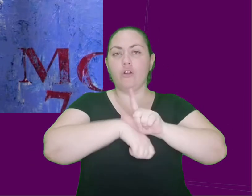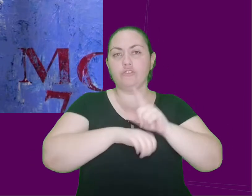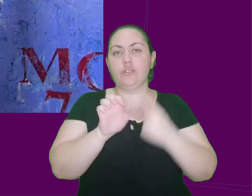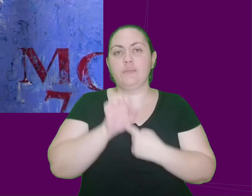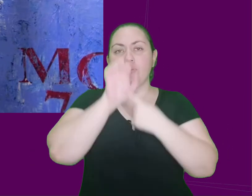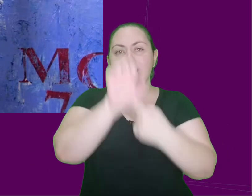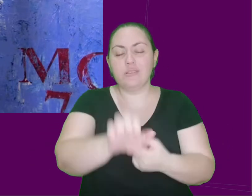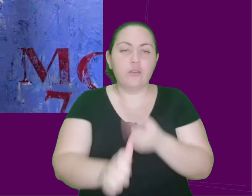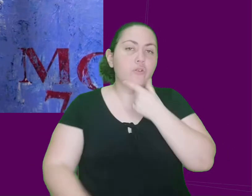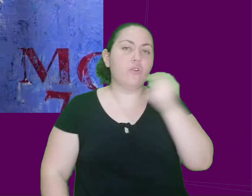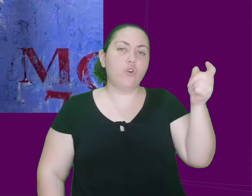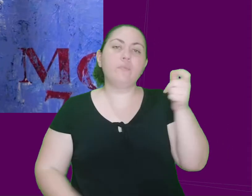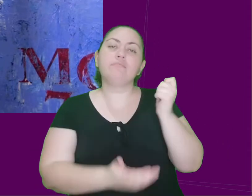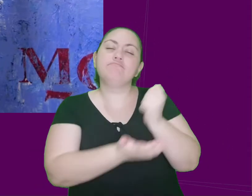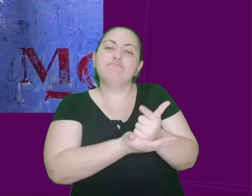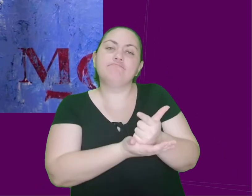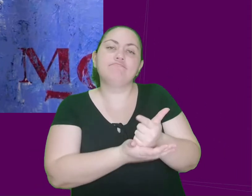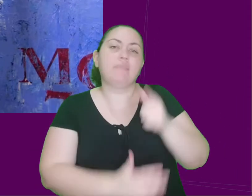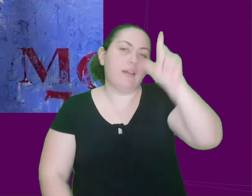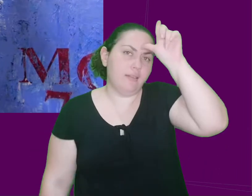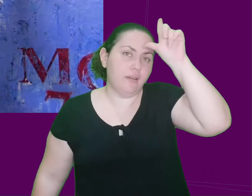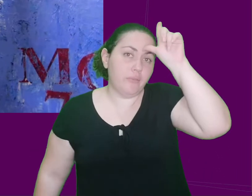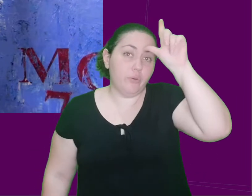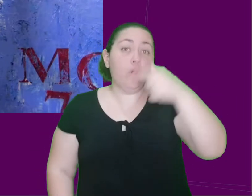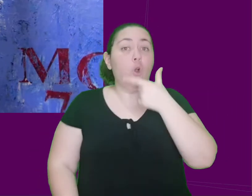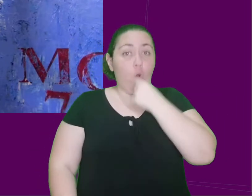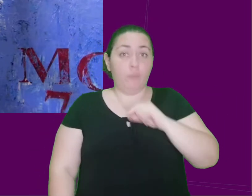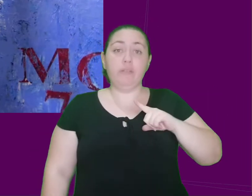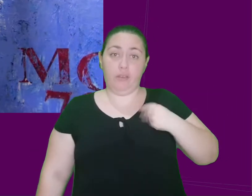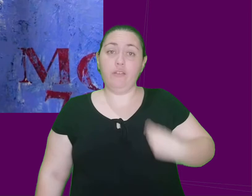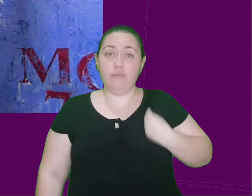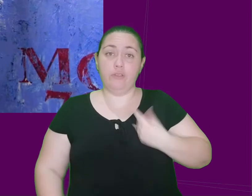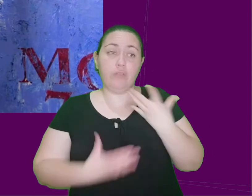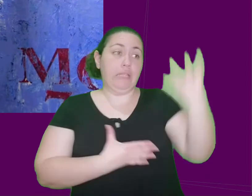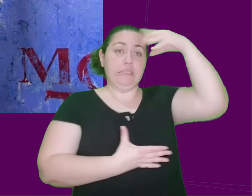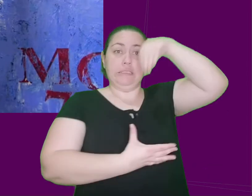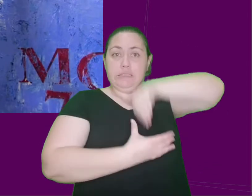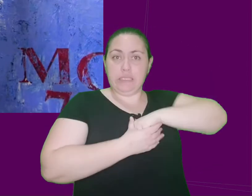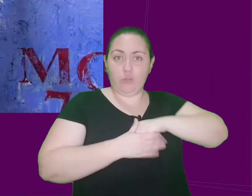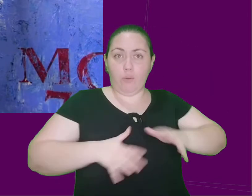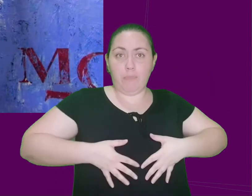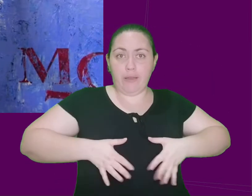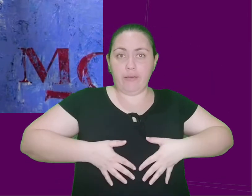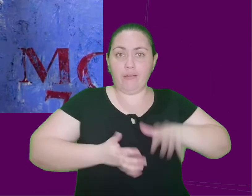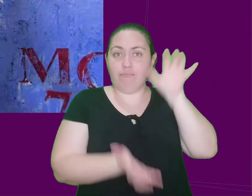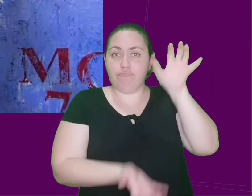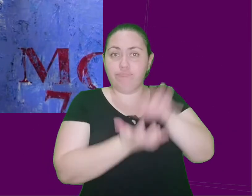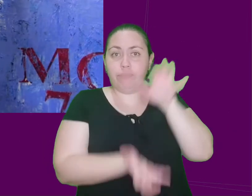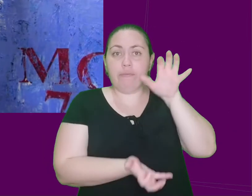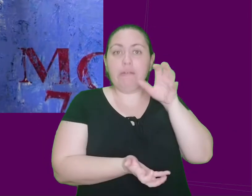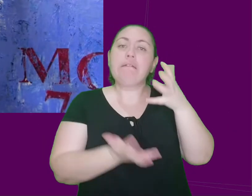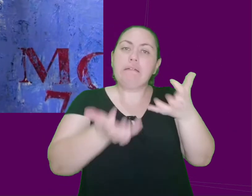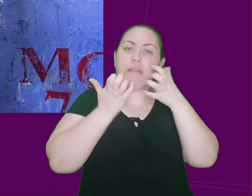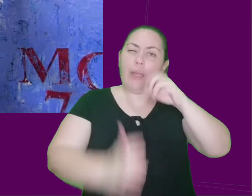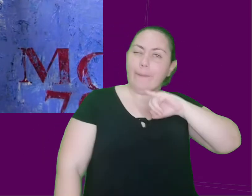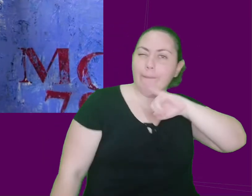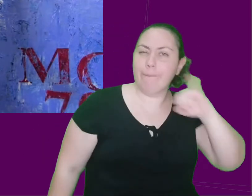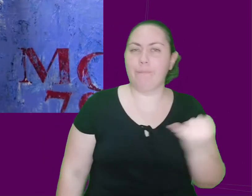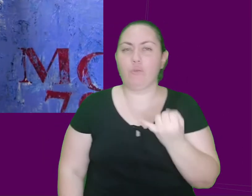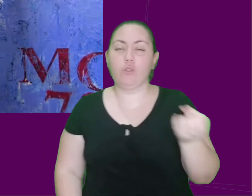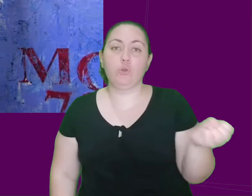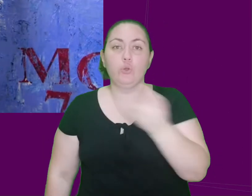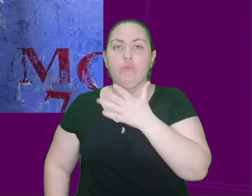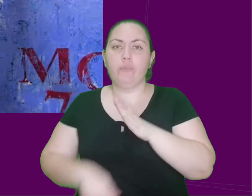investidor alemão. O homem sobrevive e permanece dentro do réptil, almejando ainda tirar proveitos dessa